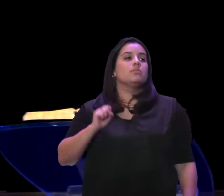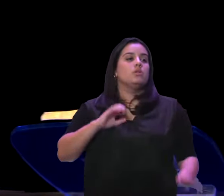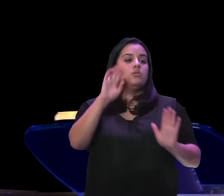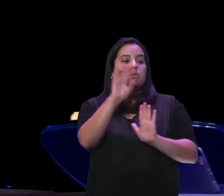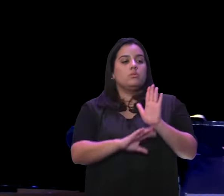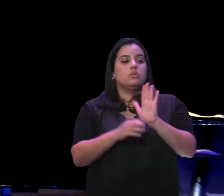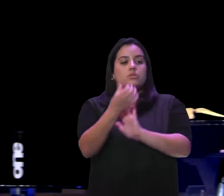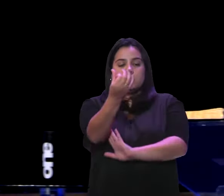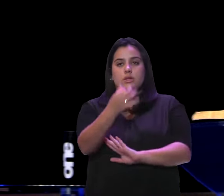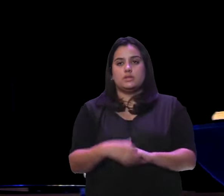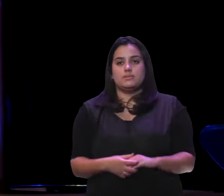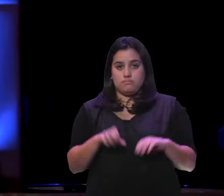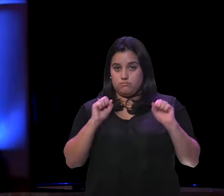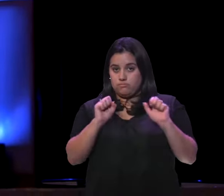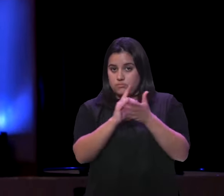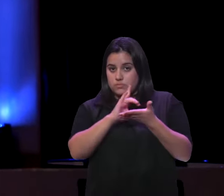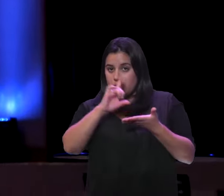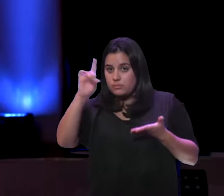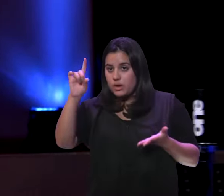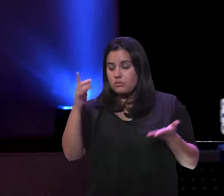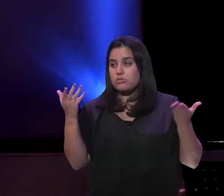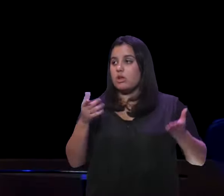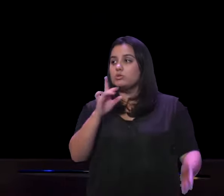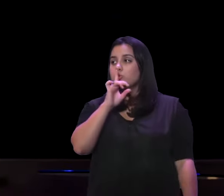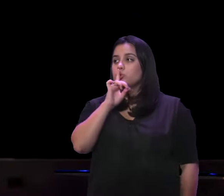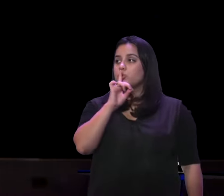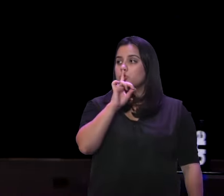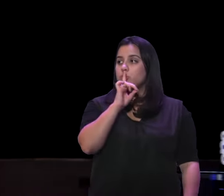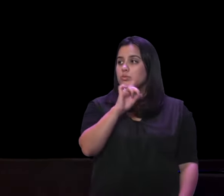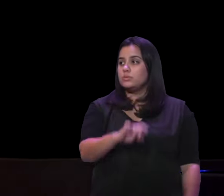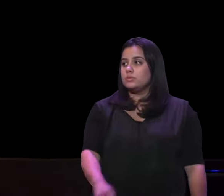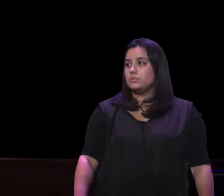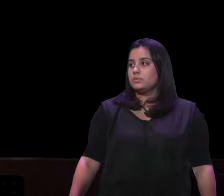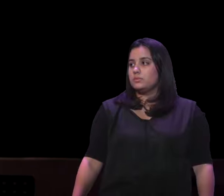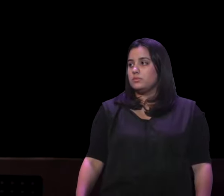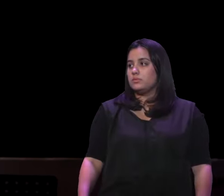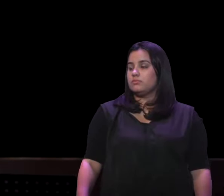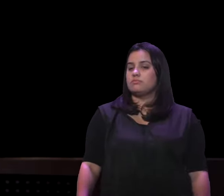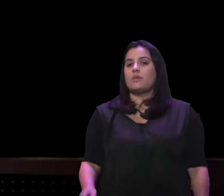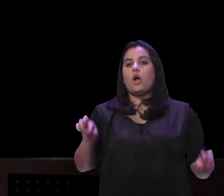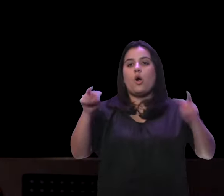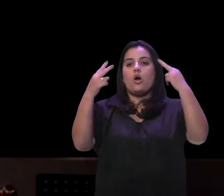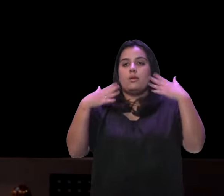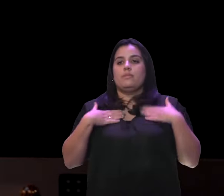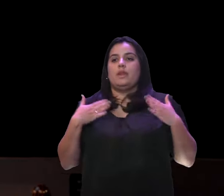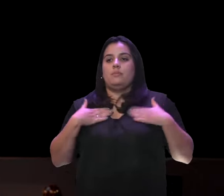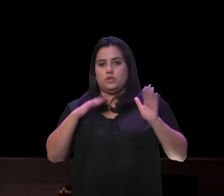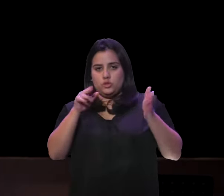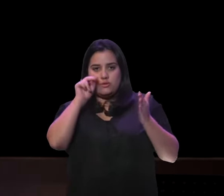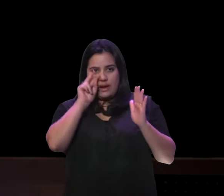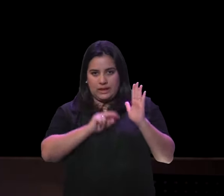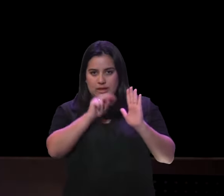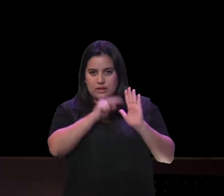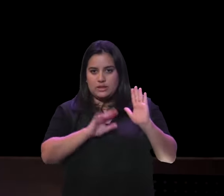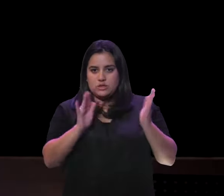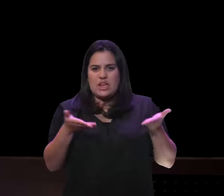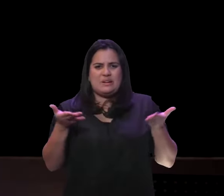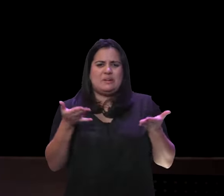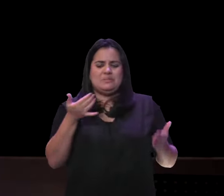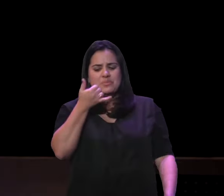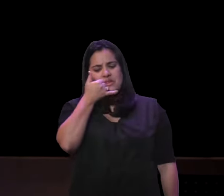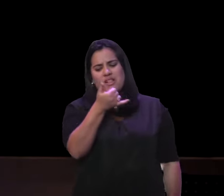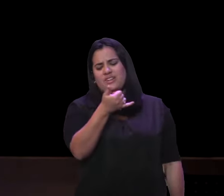6. Deixa aberto aí no colo, faz silêncio agora. Isso, olha aqui para mim, a gente já vai ler. Saia do